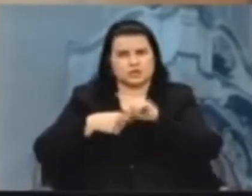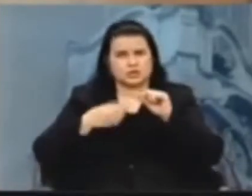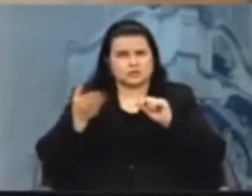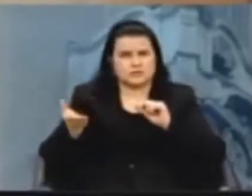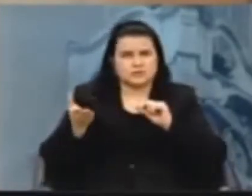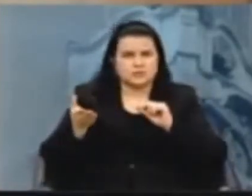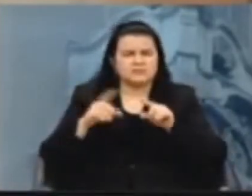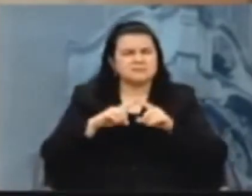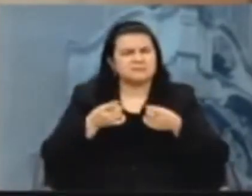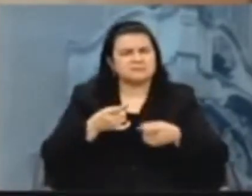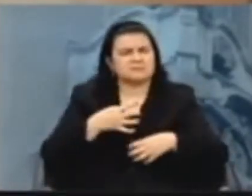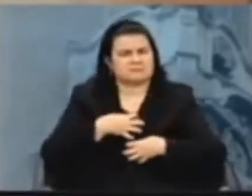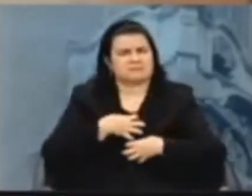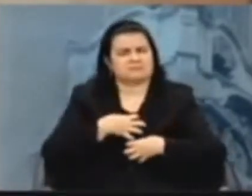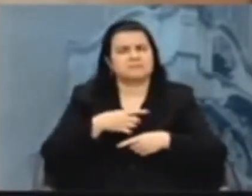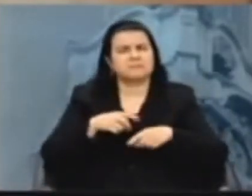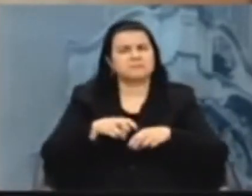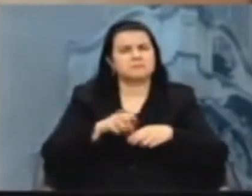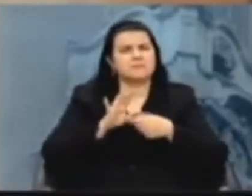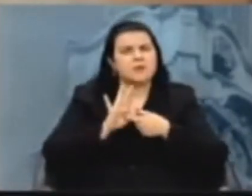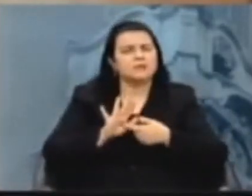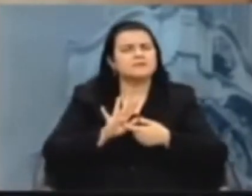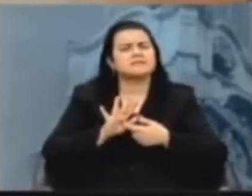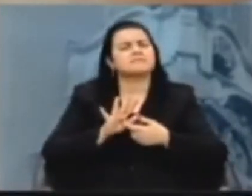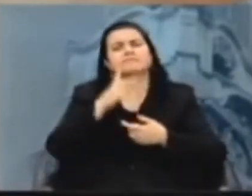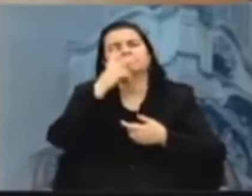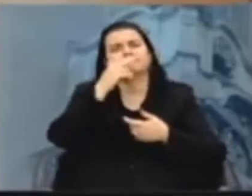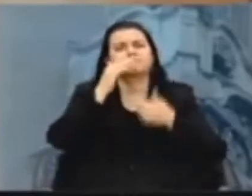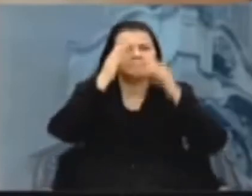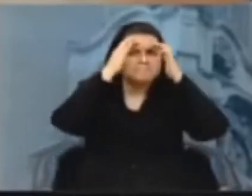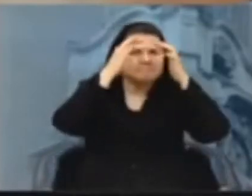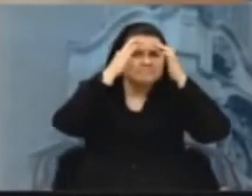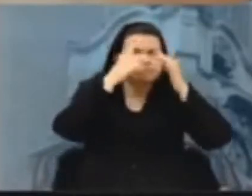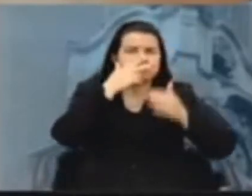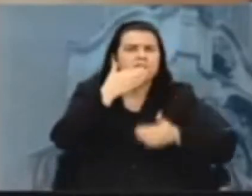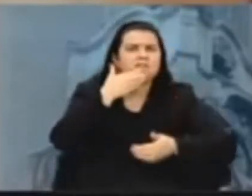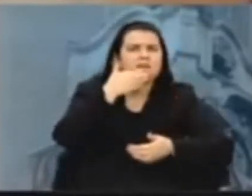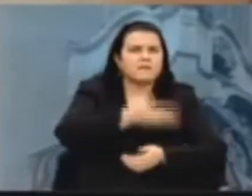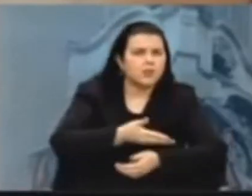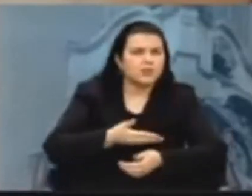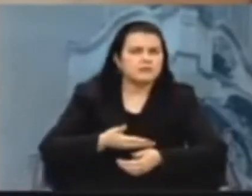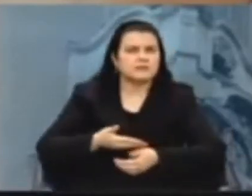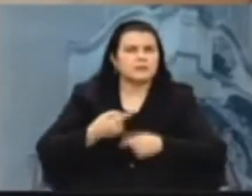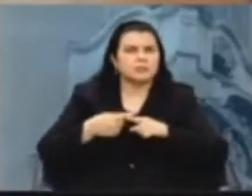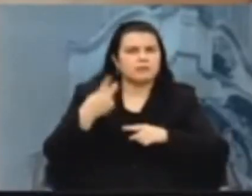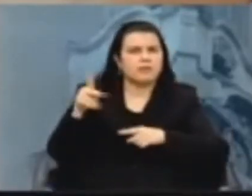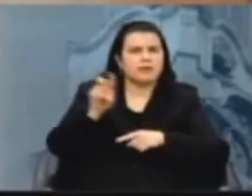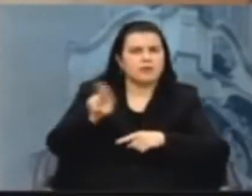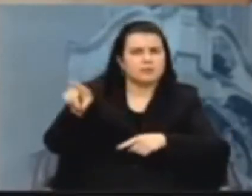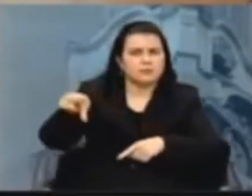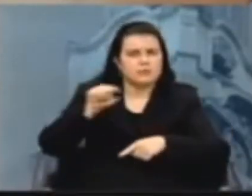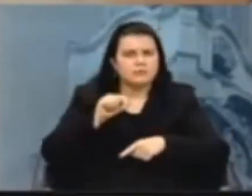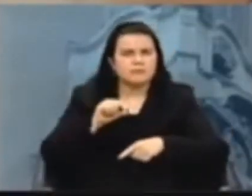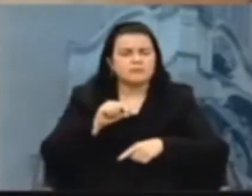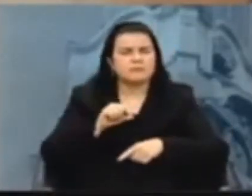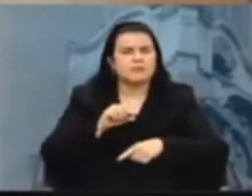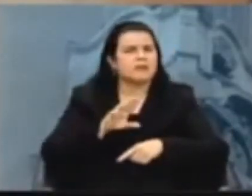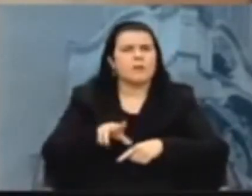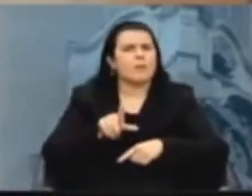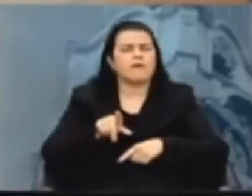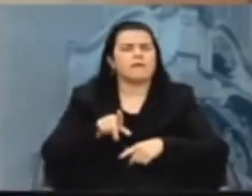mostra o sentimento de servir a quem deve o favor da nomeação e não o de lutar